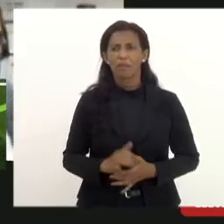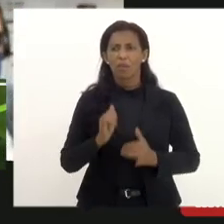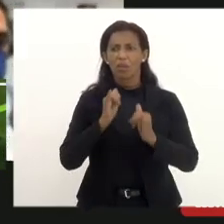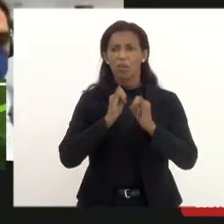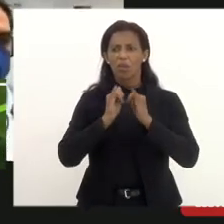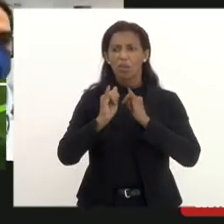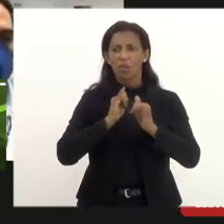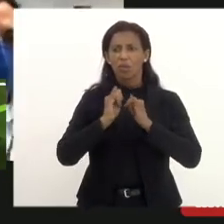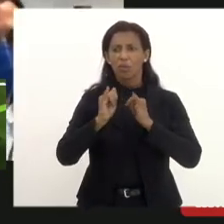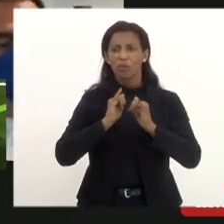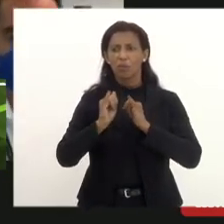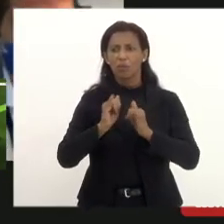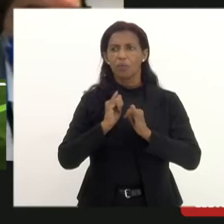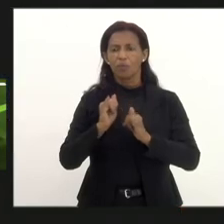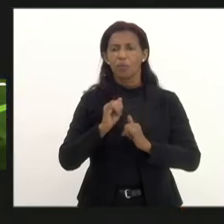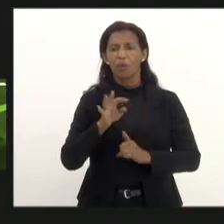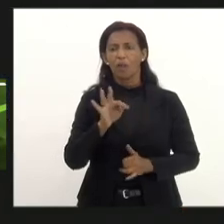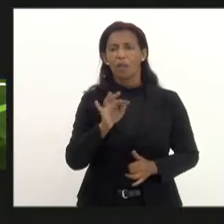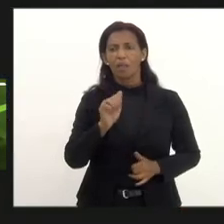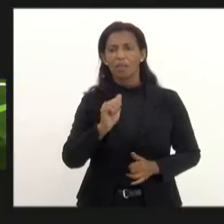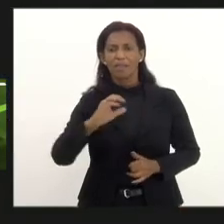informar sobre a questão do TAC.